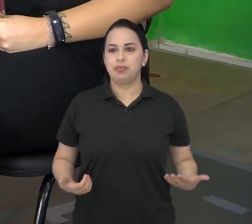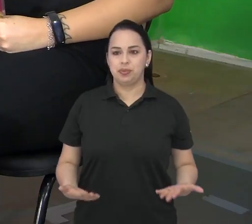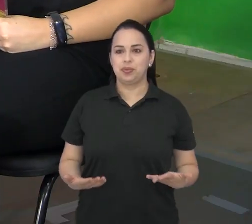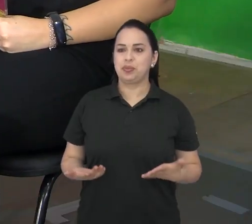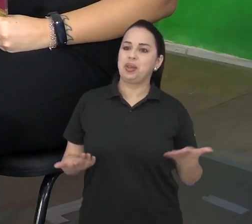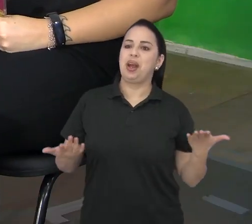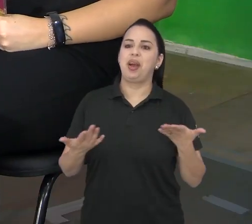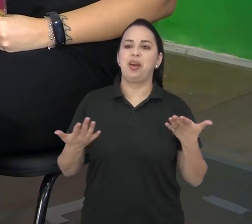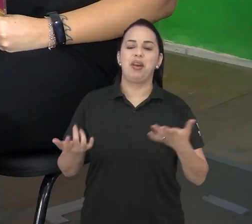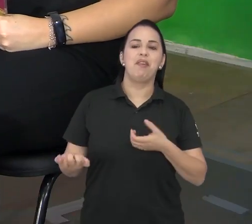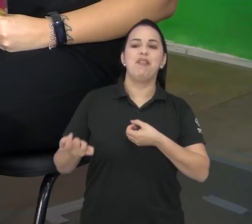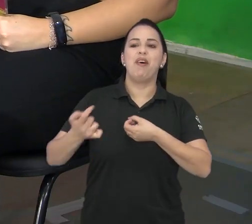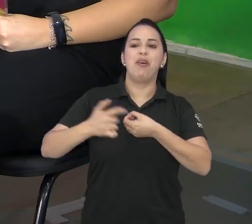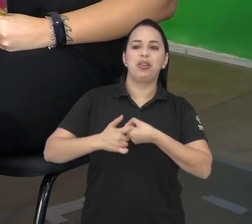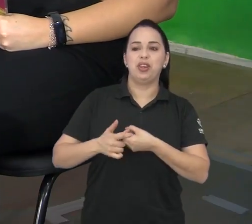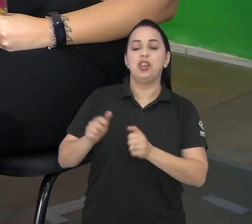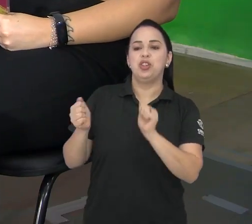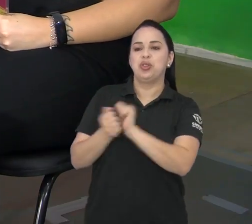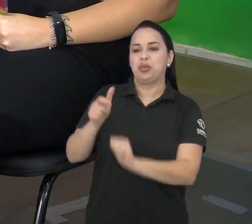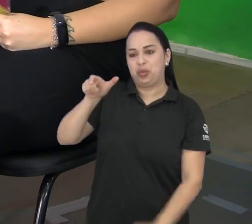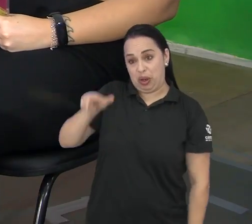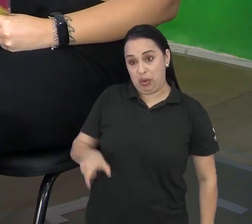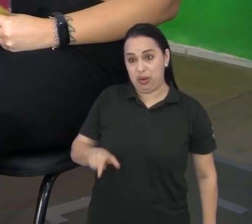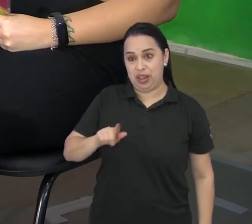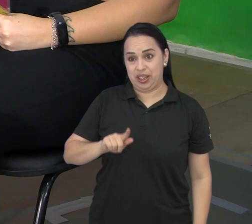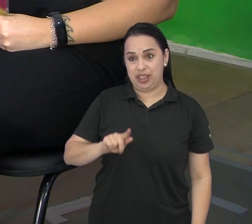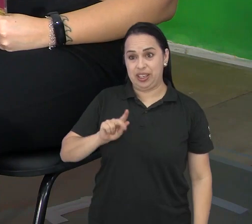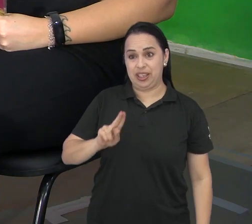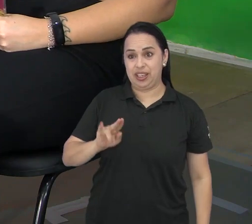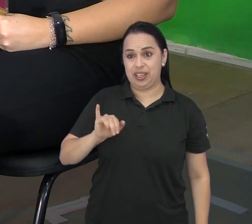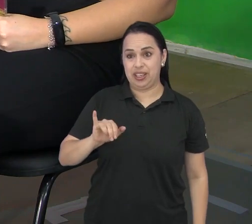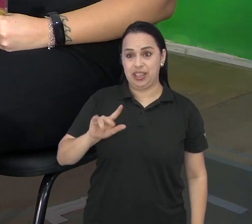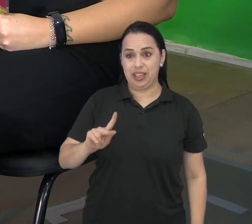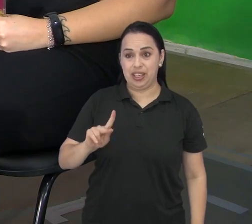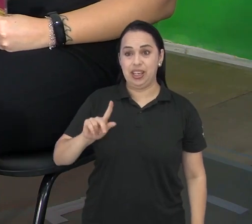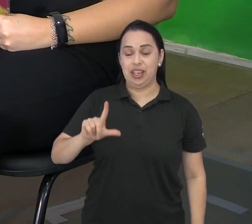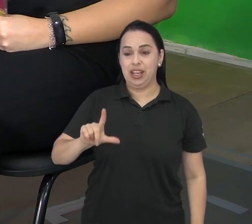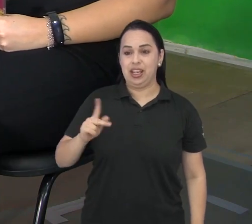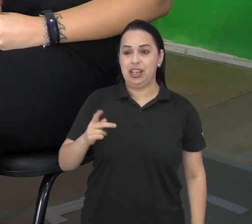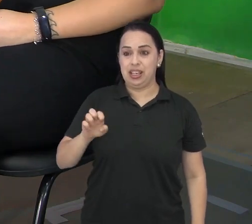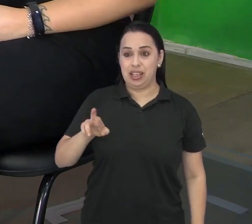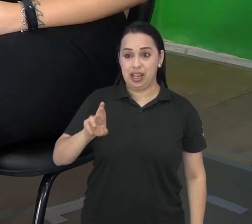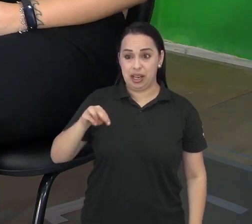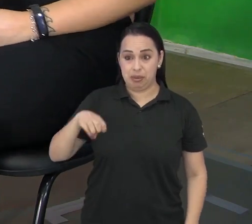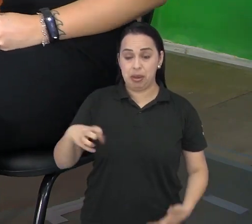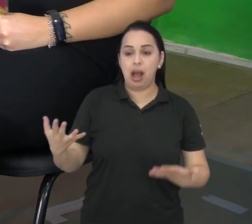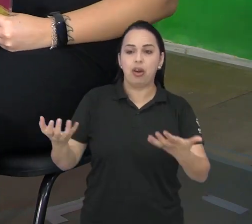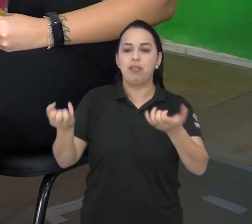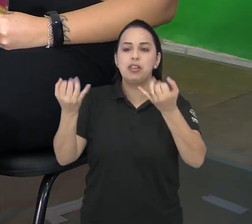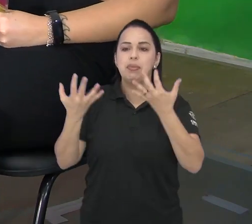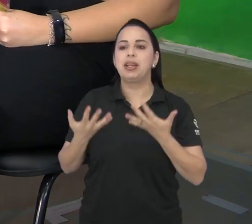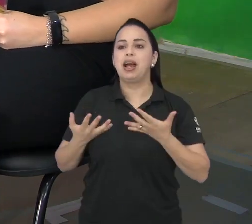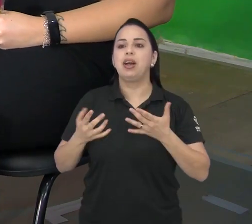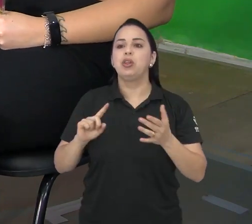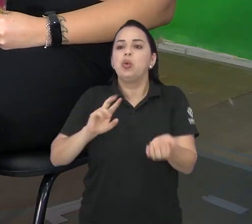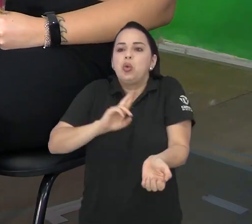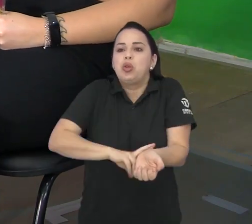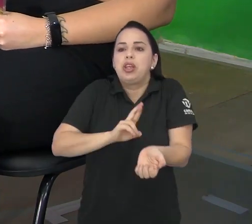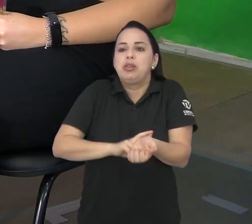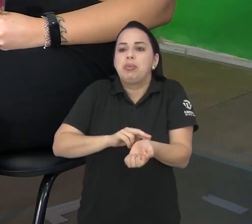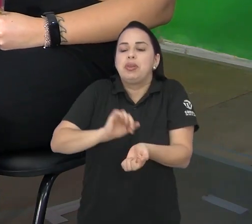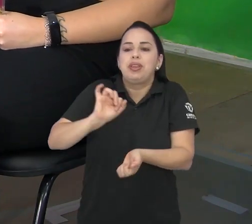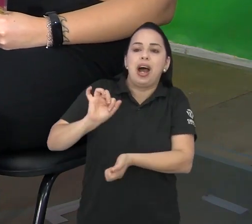A gente está de volta aqui com o Guilherme dos Santos e vamos falar agora do Ritmos Africanos do Malawi, o livro que ele lançou. Quando que você lançou o